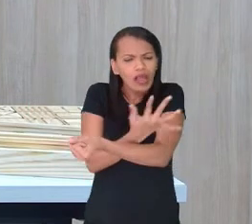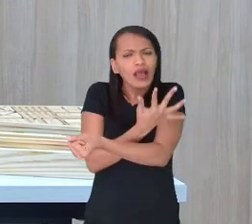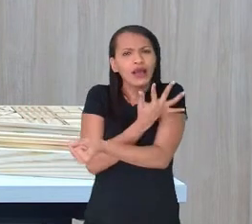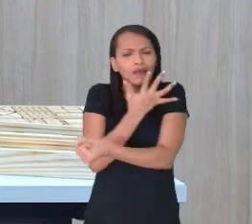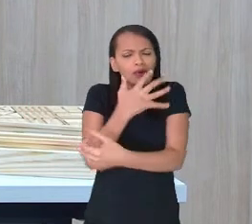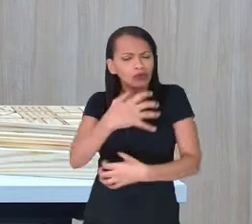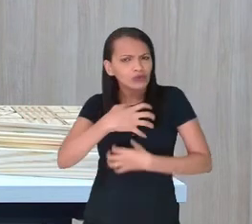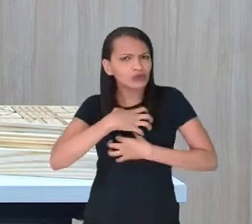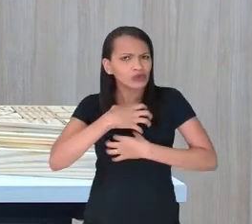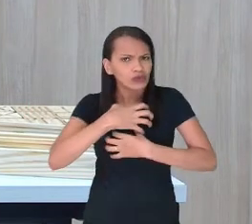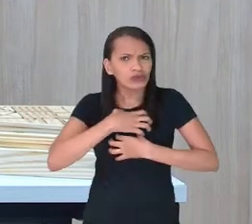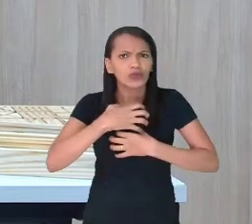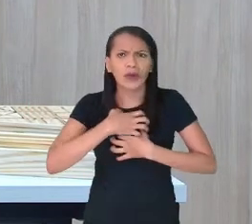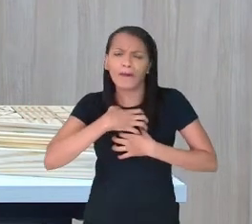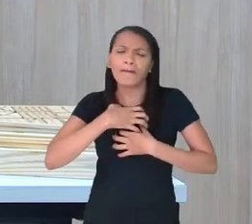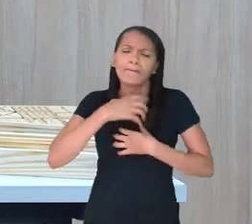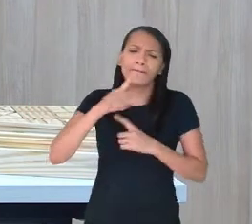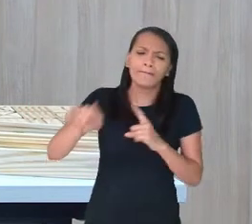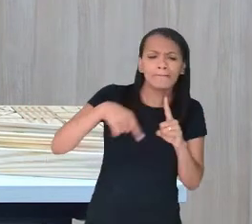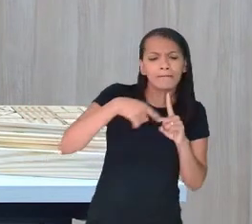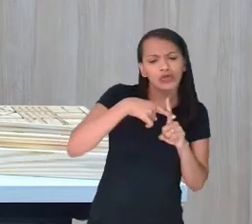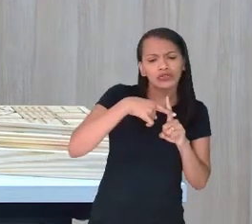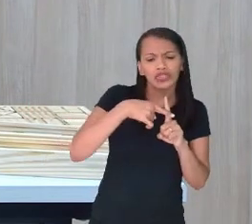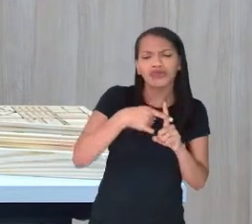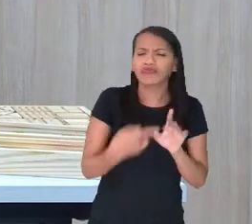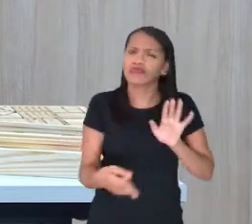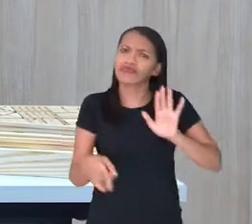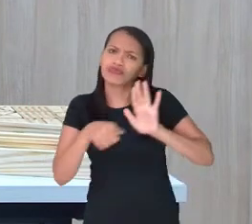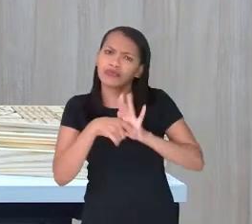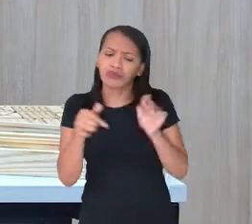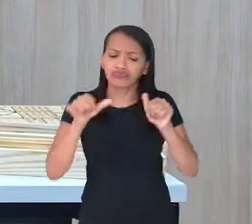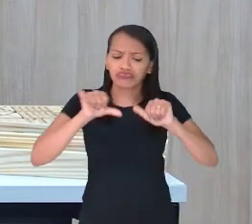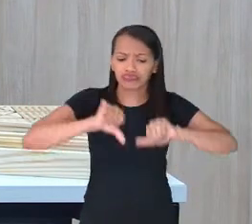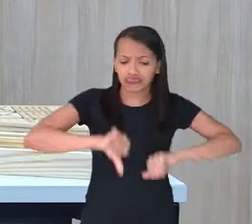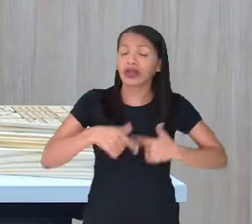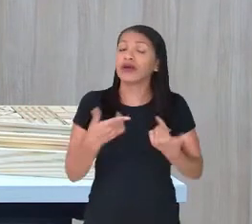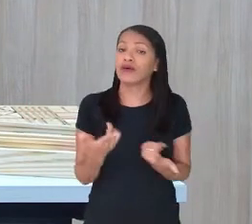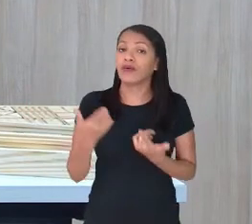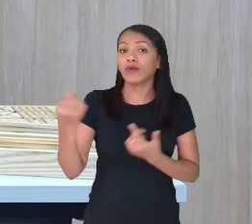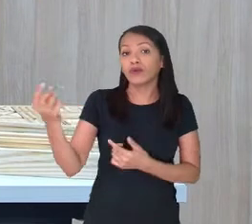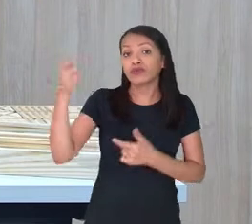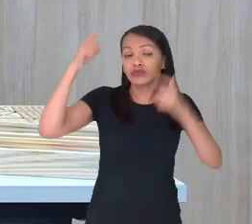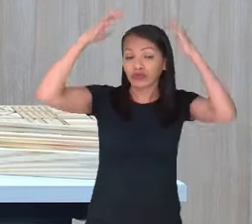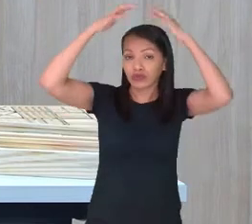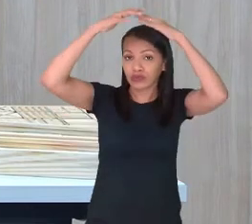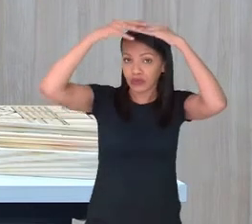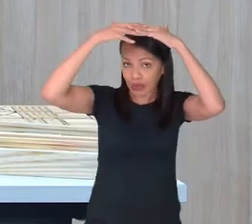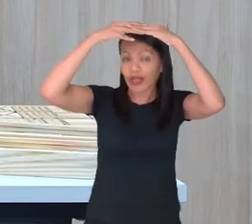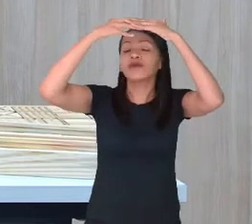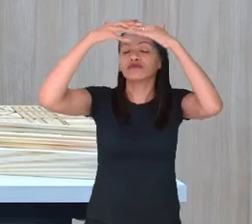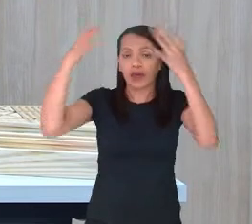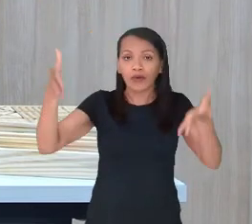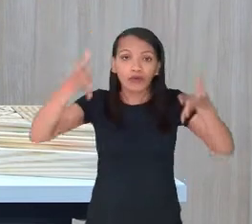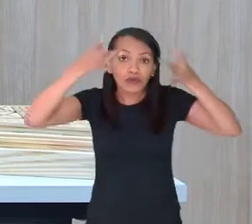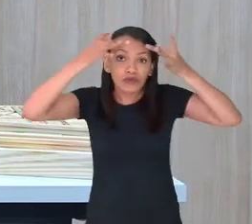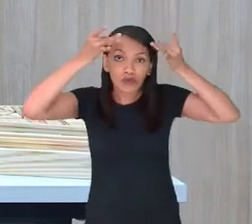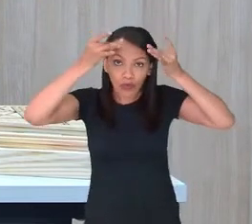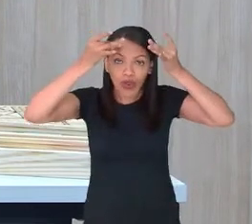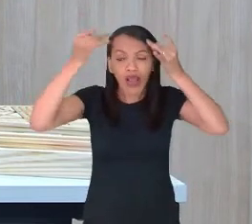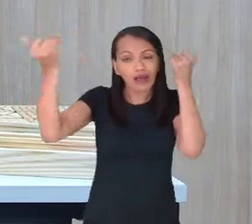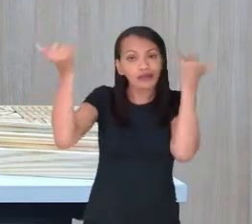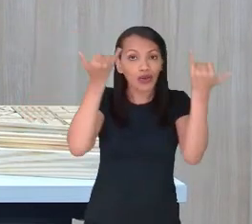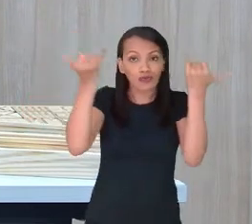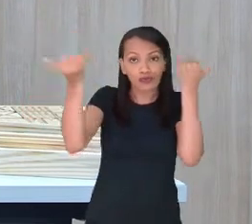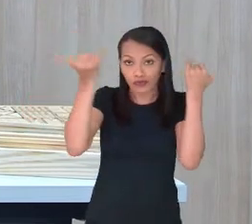com o sentimento, seja ele positivo ou negativo, o cérebro ele registra e guarda aquela